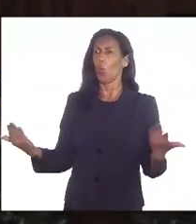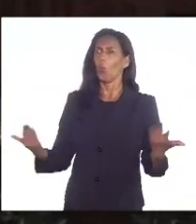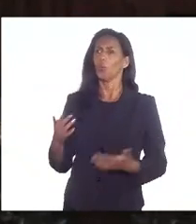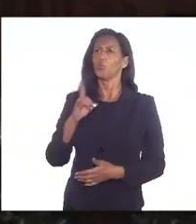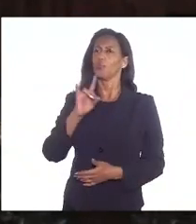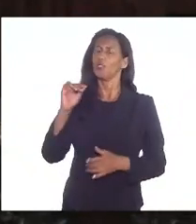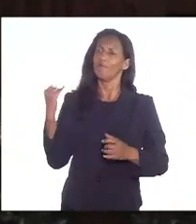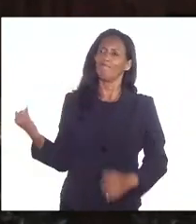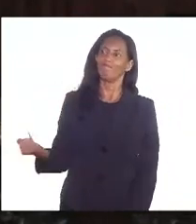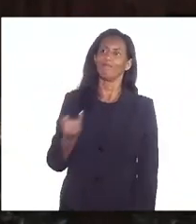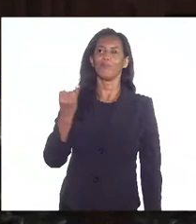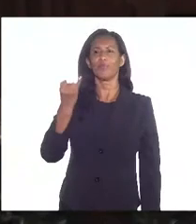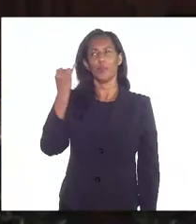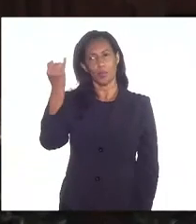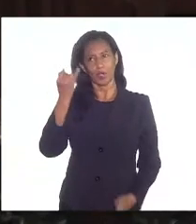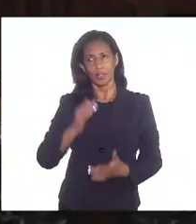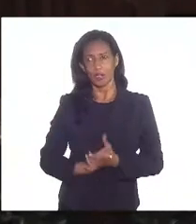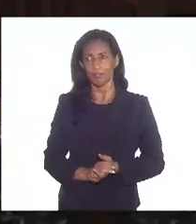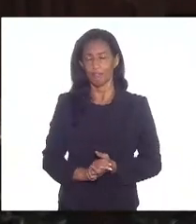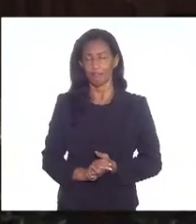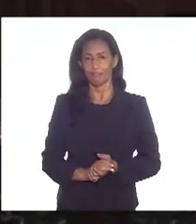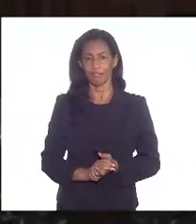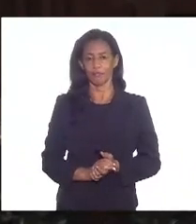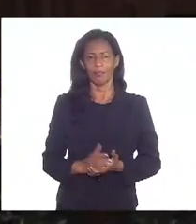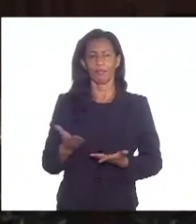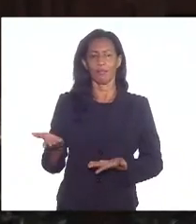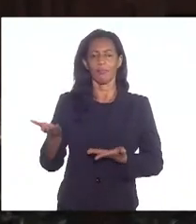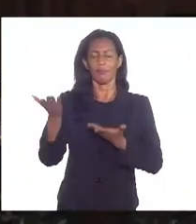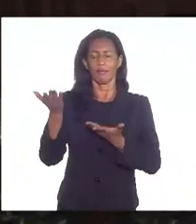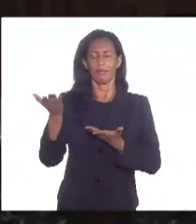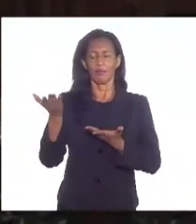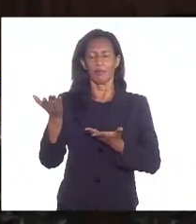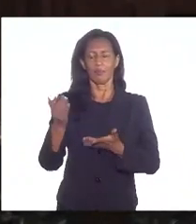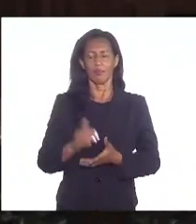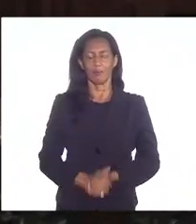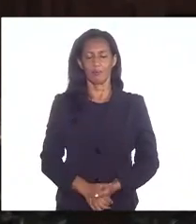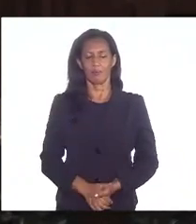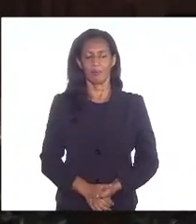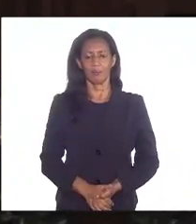data importante que Vossa Excelência